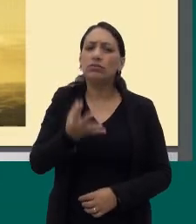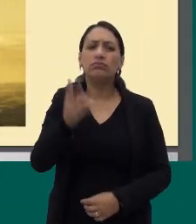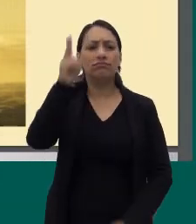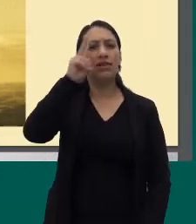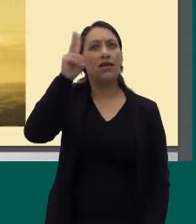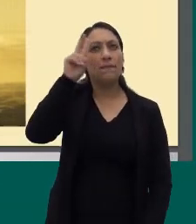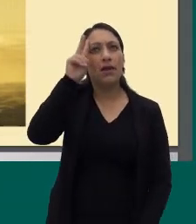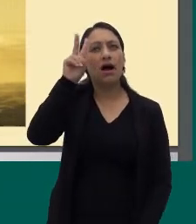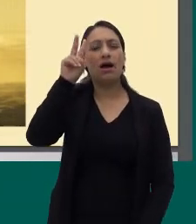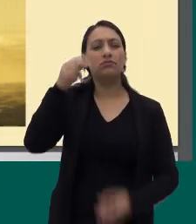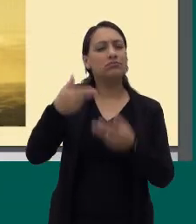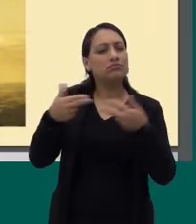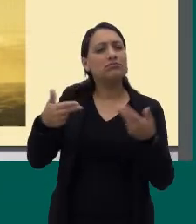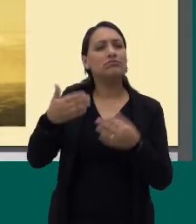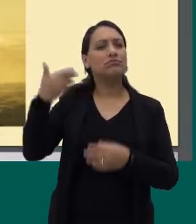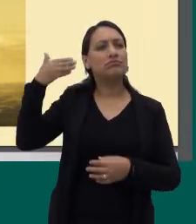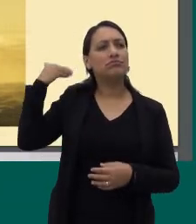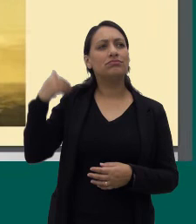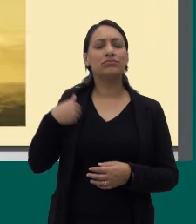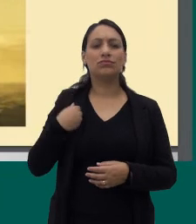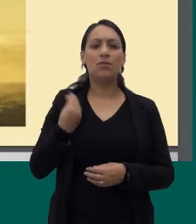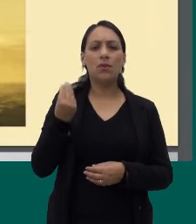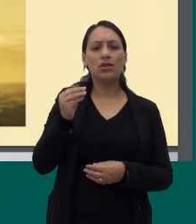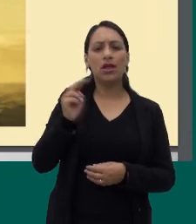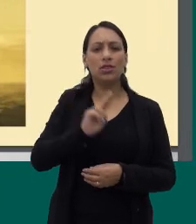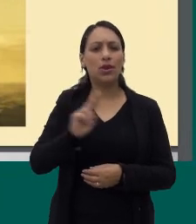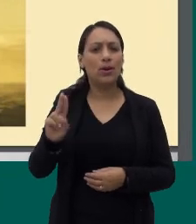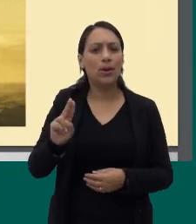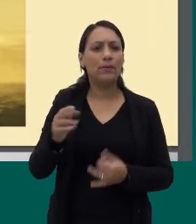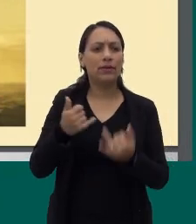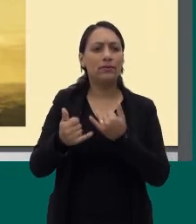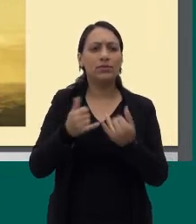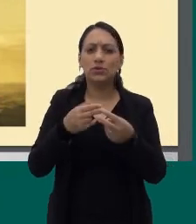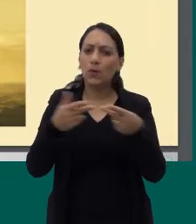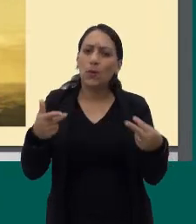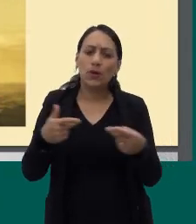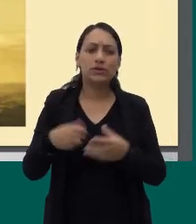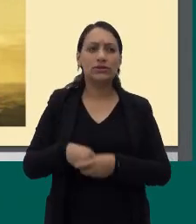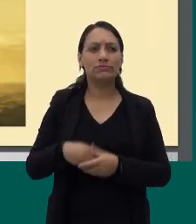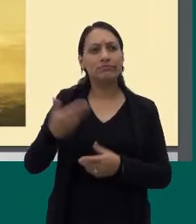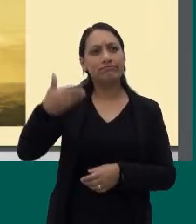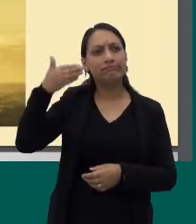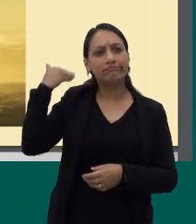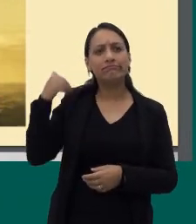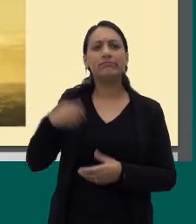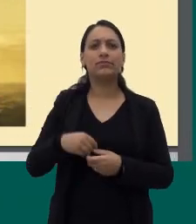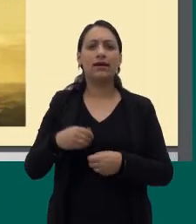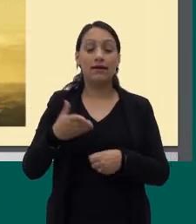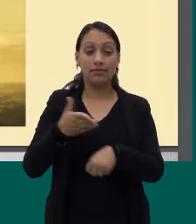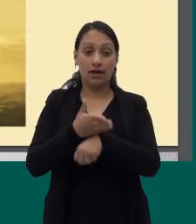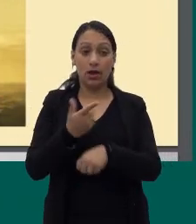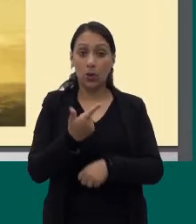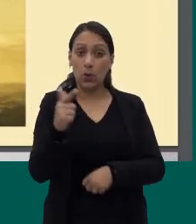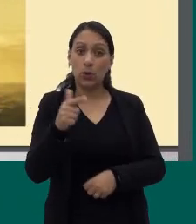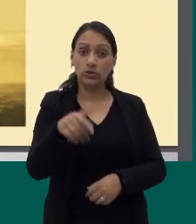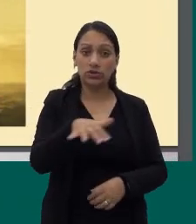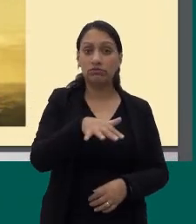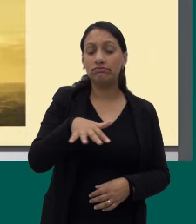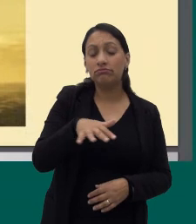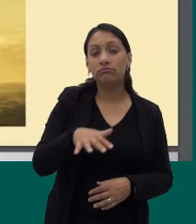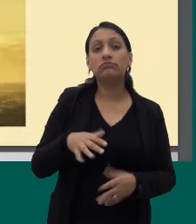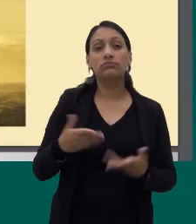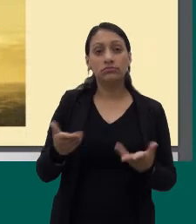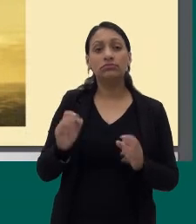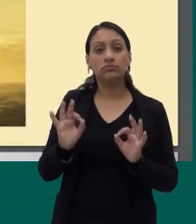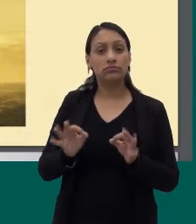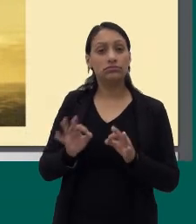Lembrar, enfim, nomear alguma coisa que ficou para trás, né? Acessar algumas outras.